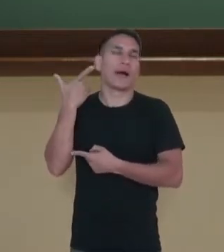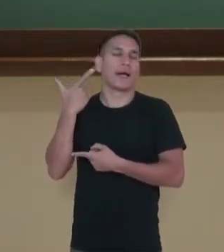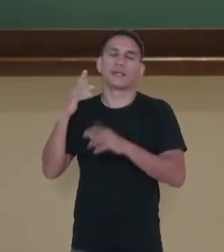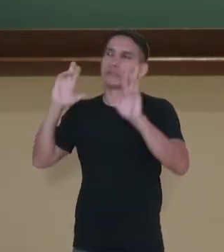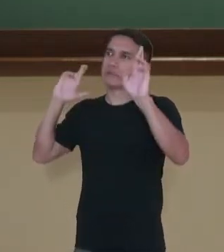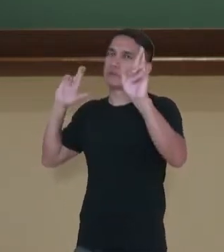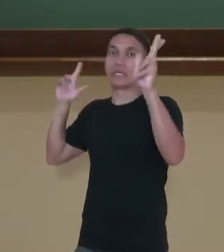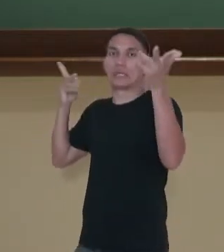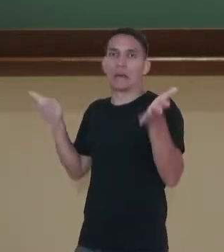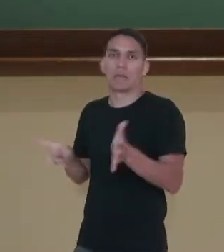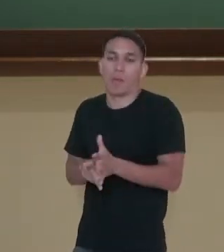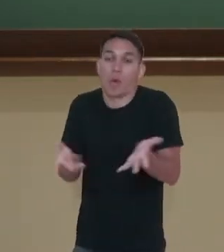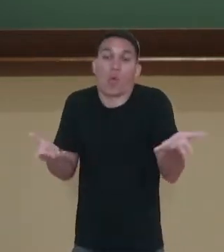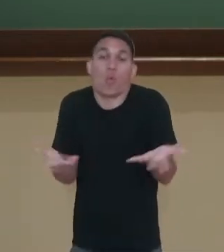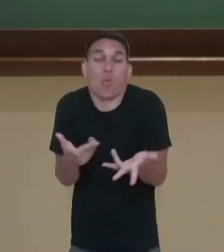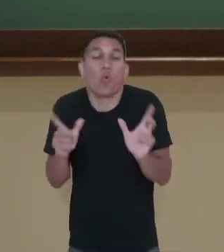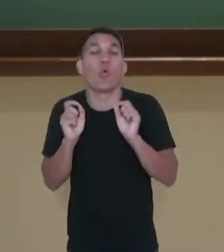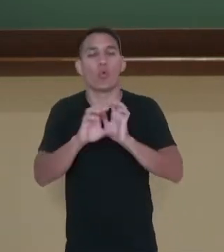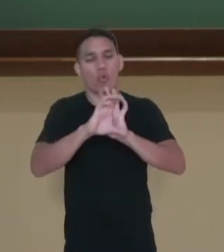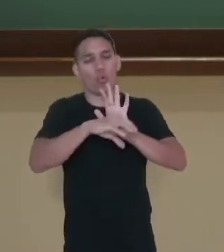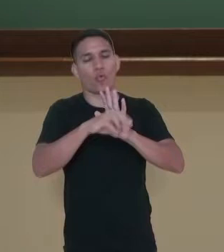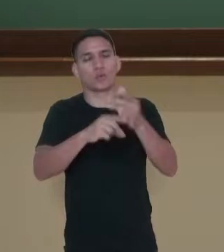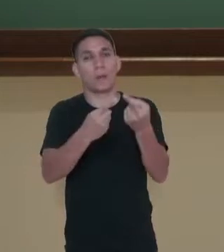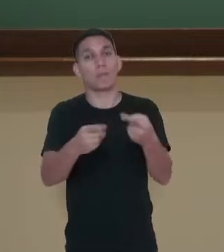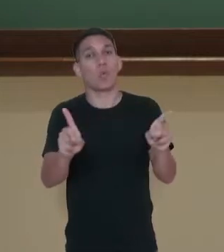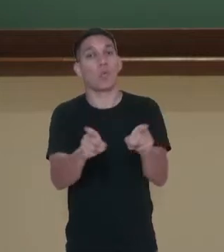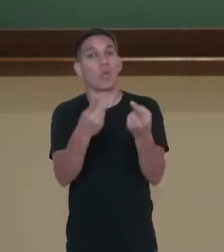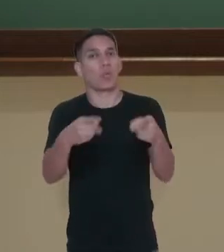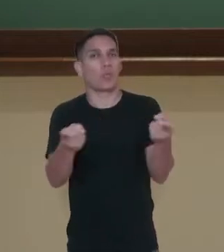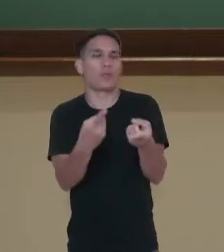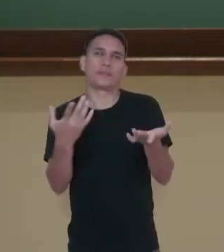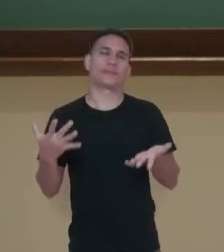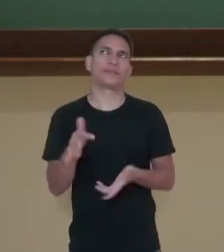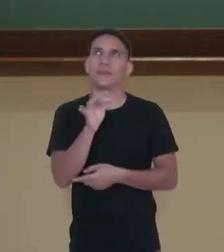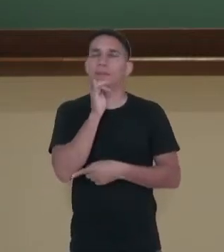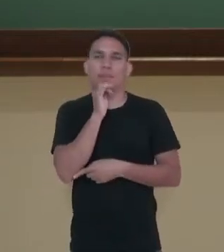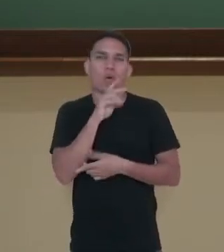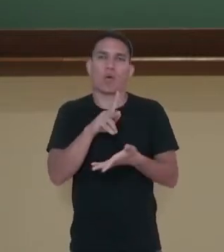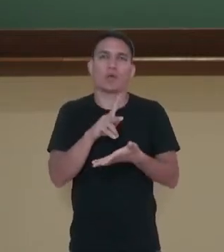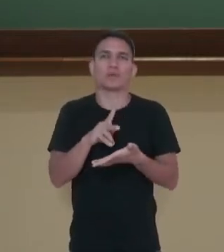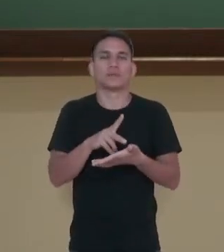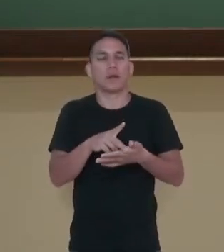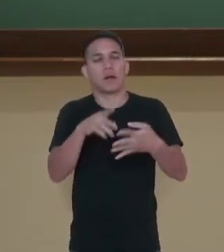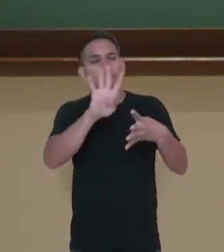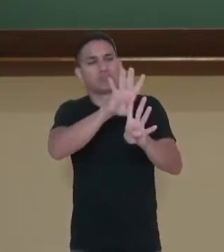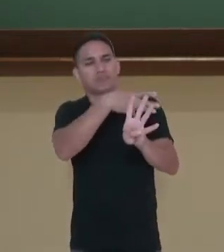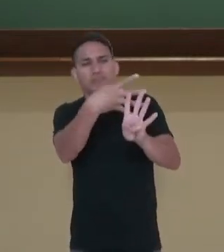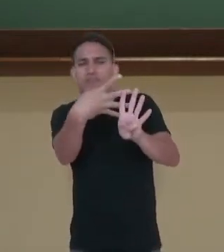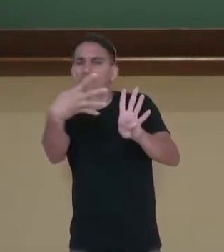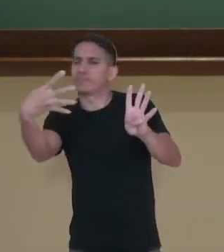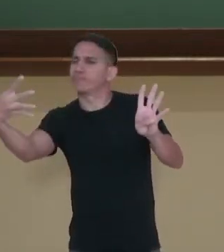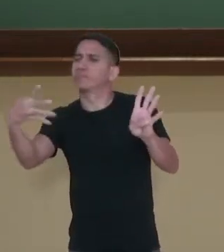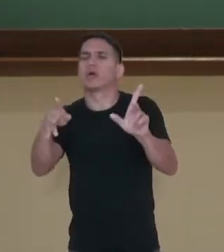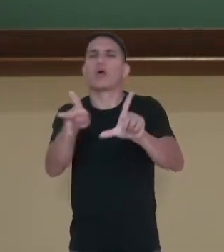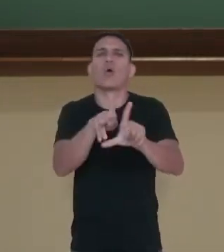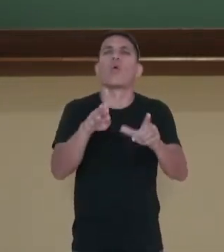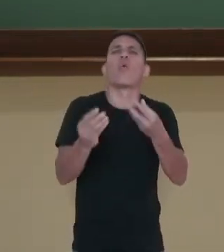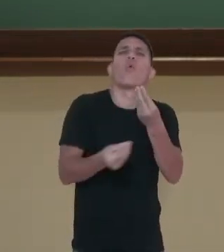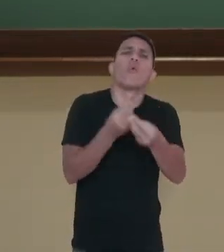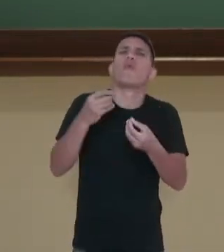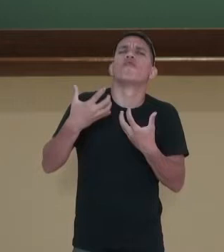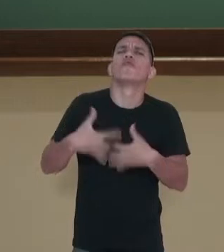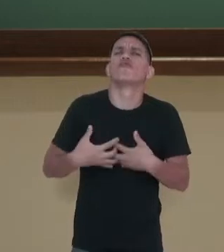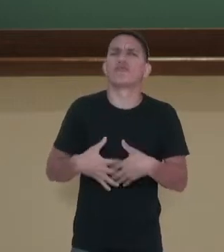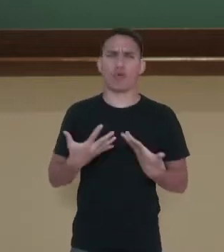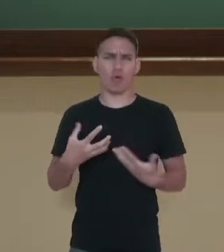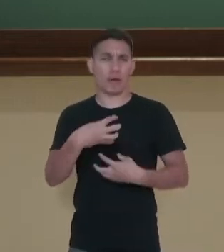hoje sobre o que é música, como se estrutura o sistema musical, que isso é música corporal. Eles agiam muito